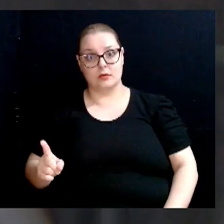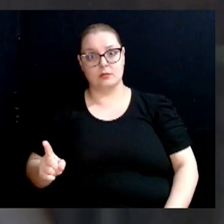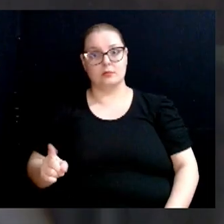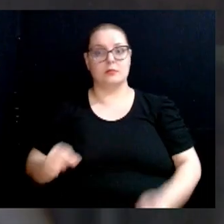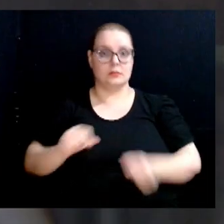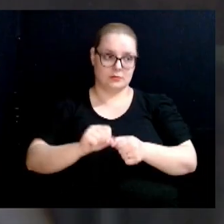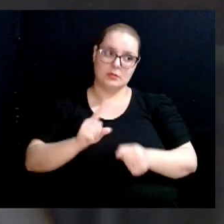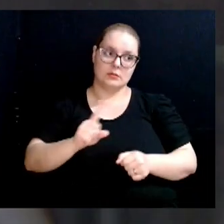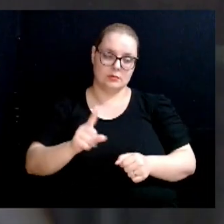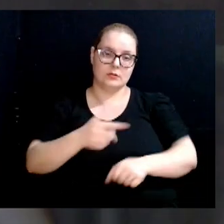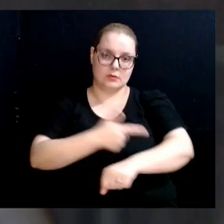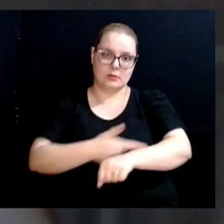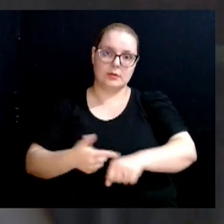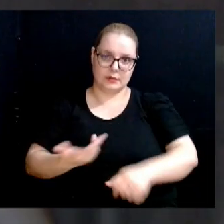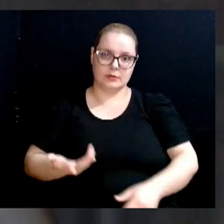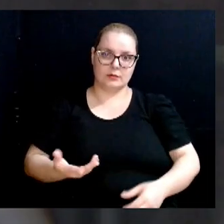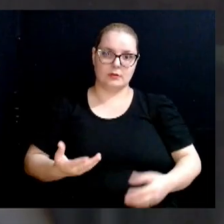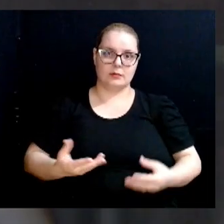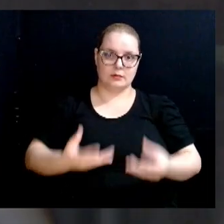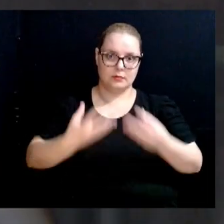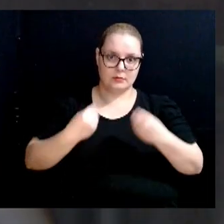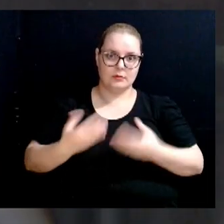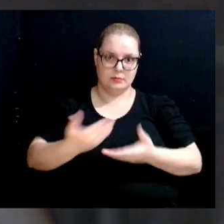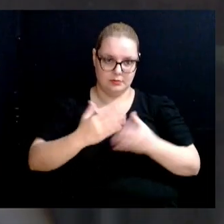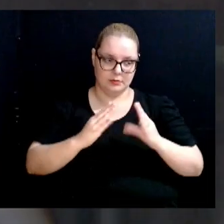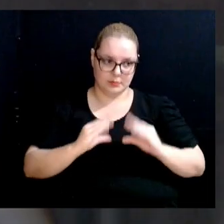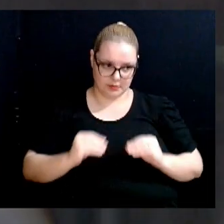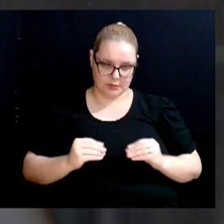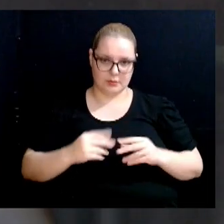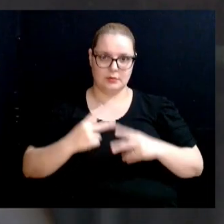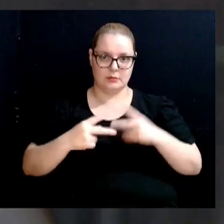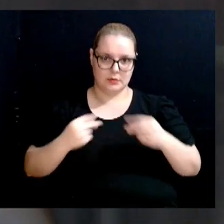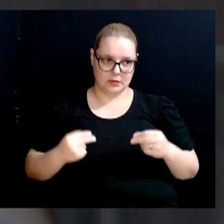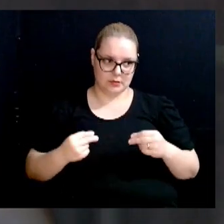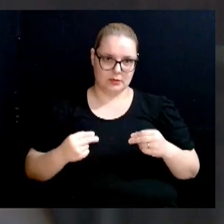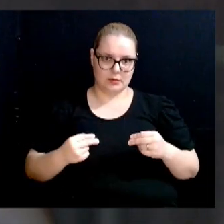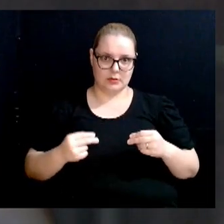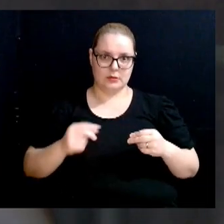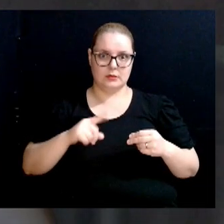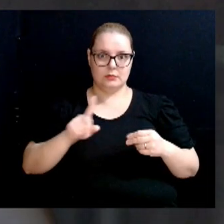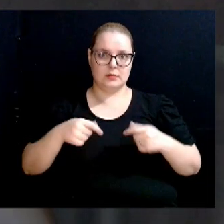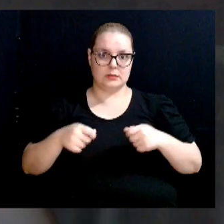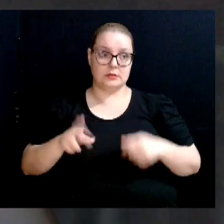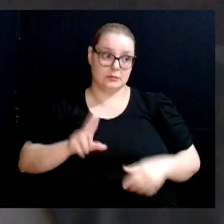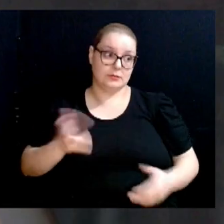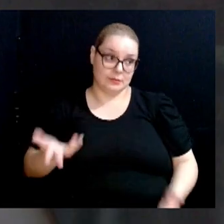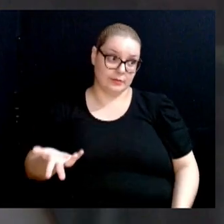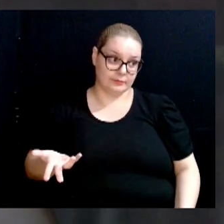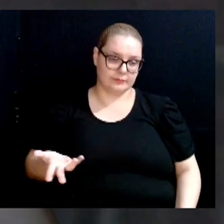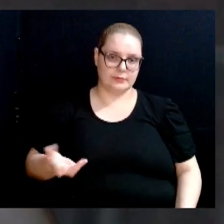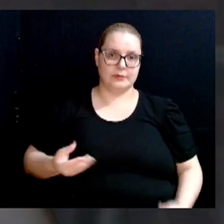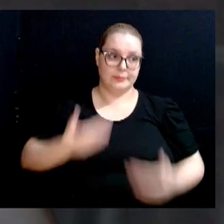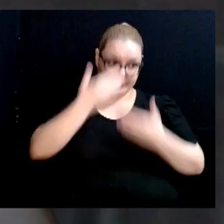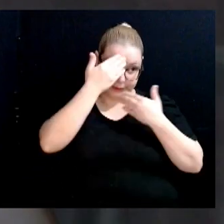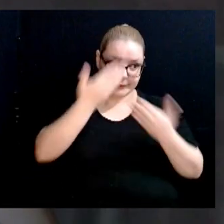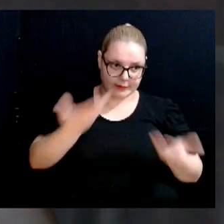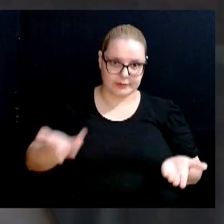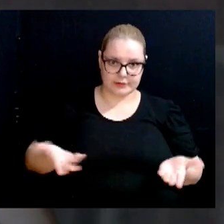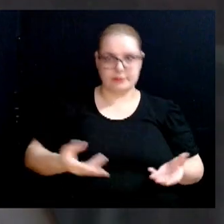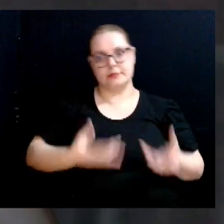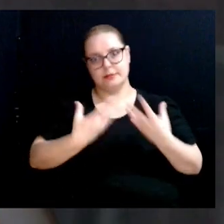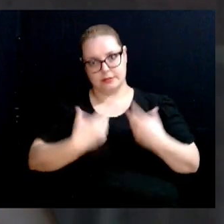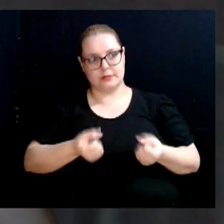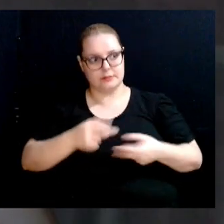ganha o presente, vamos acolher, mas não precisa necessariamente usar. Então, assim, e aí com medo de todo esse cenário começa a